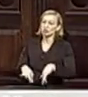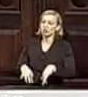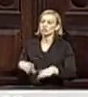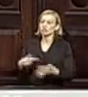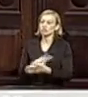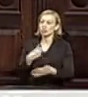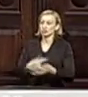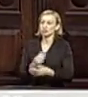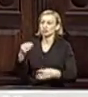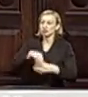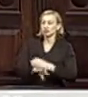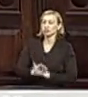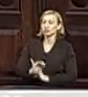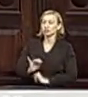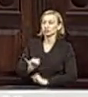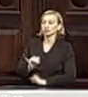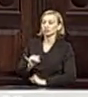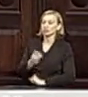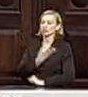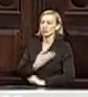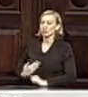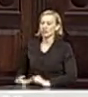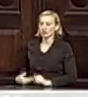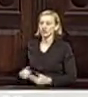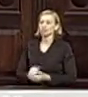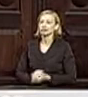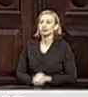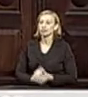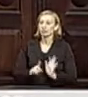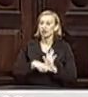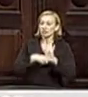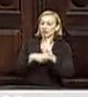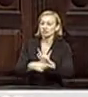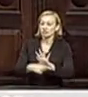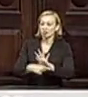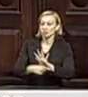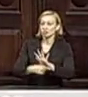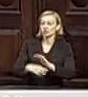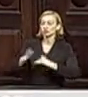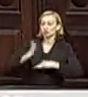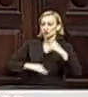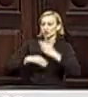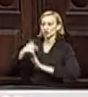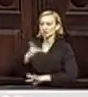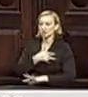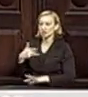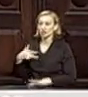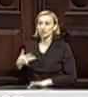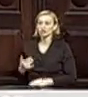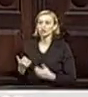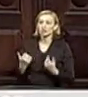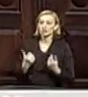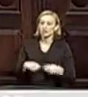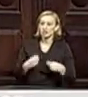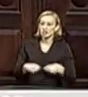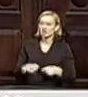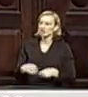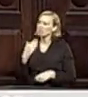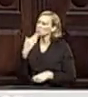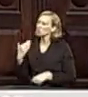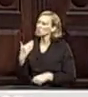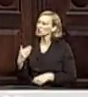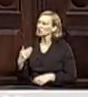enquanto fazemos esse importante e estratégico debate, que a gente consiga trazer aqui para esse plenário, que o